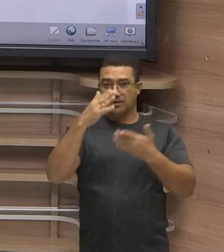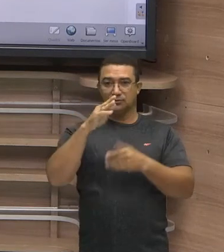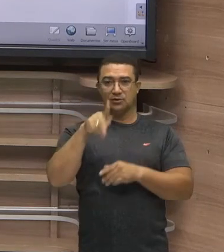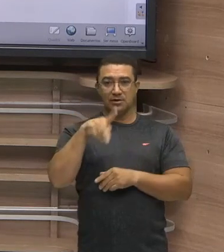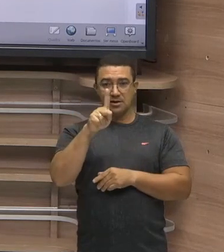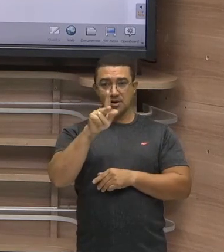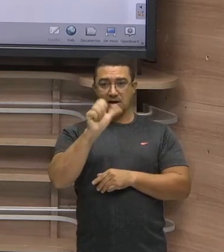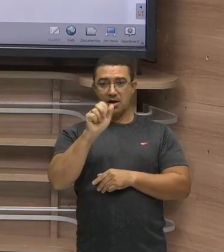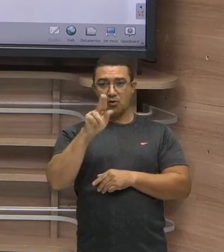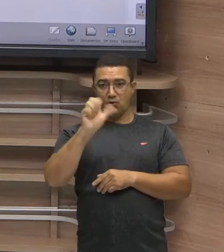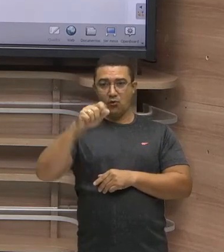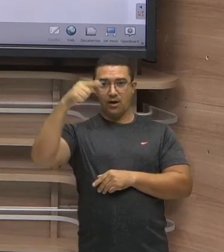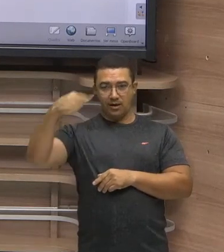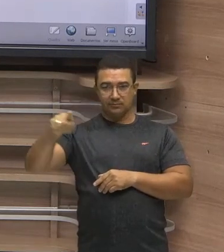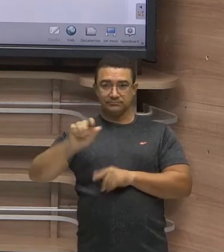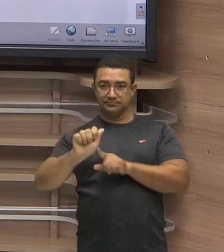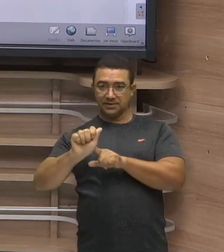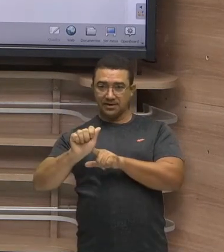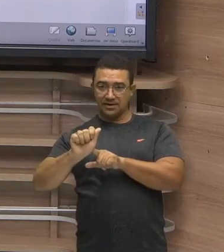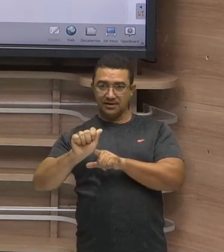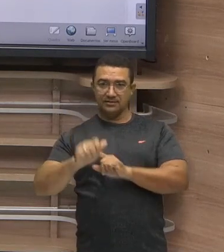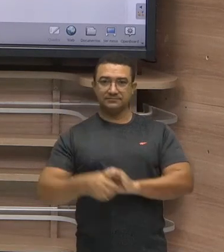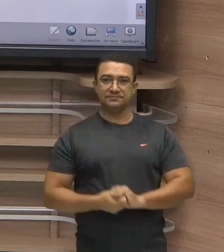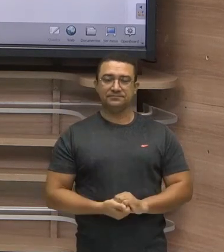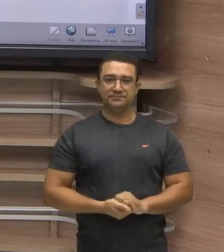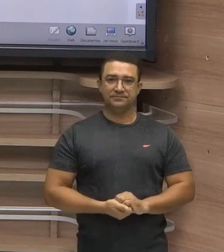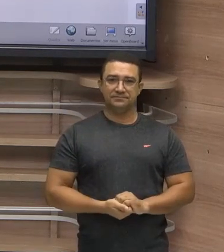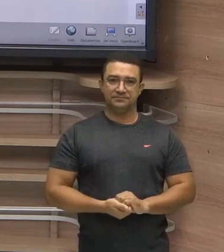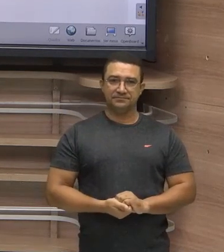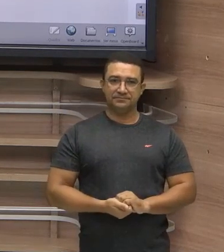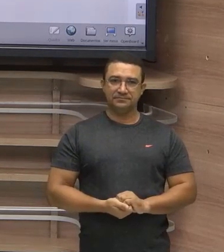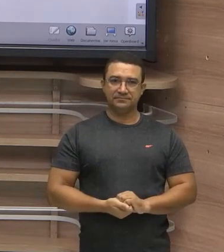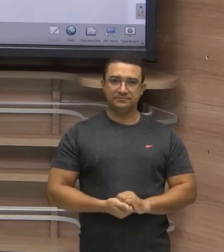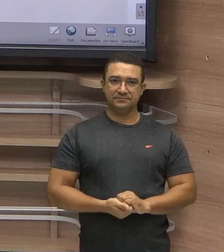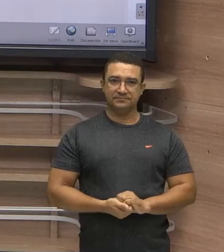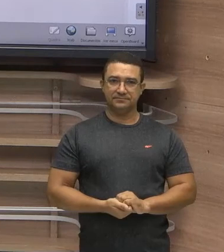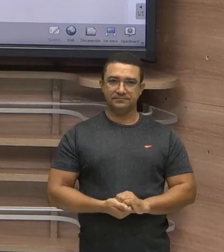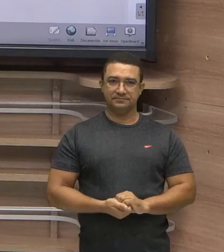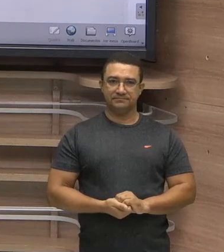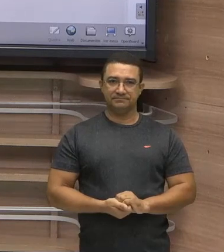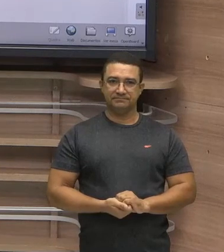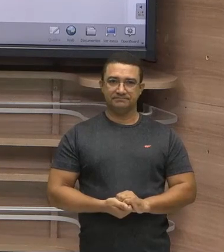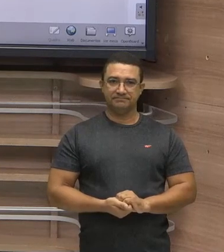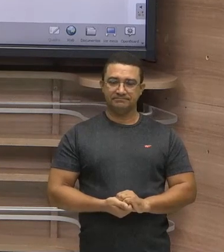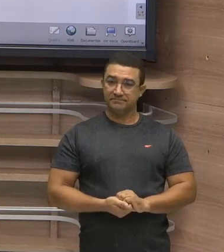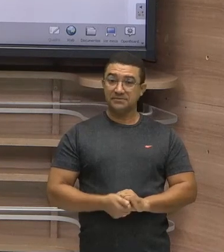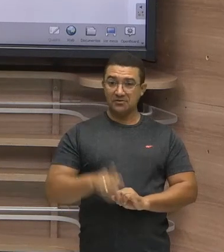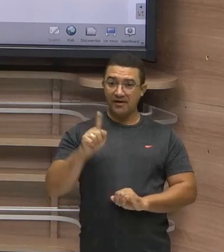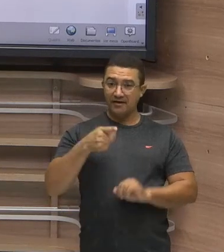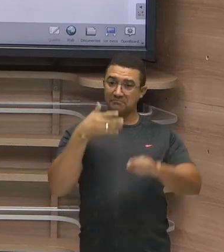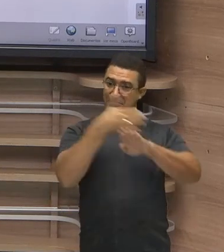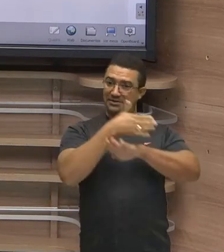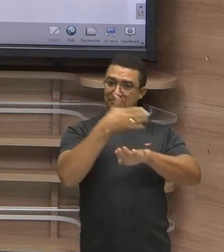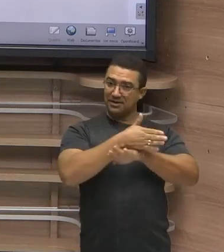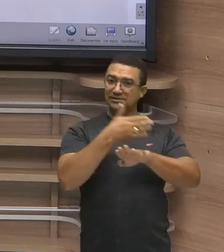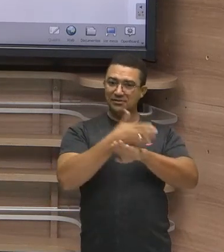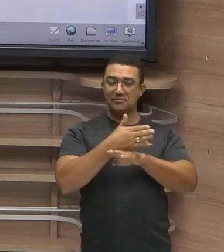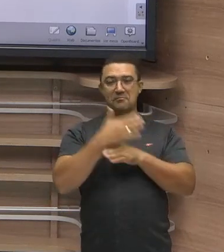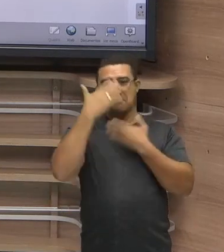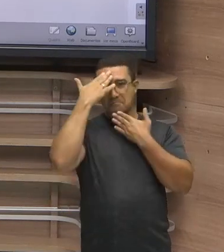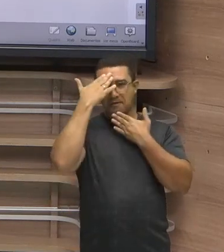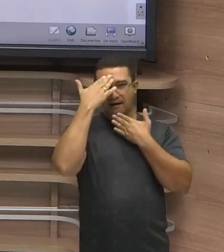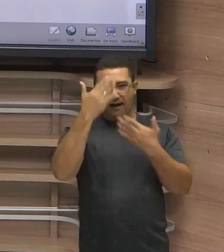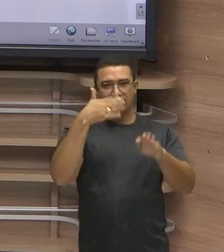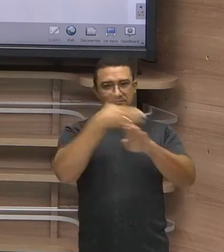letra A. Quem mais aqui? Quem mais aqui? O Jefferson, a Maria Rita, exatamente, é isso e é isso. Obrigado pela